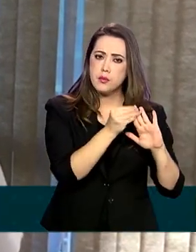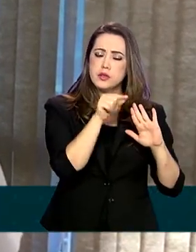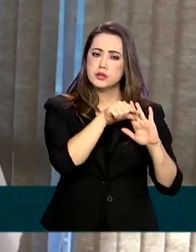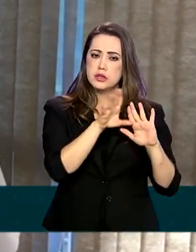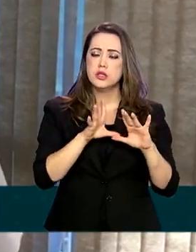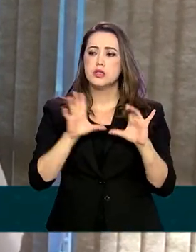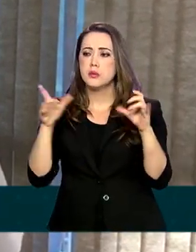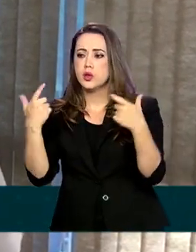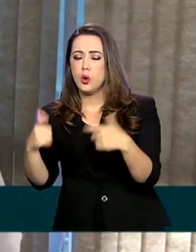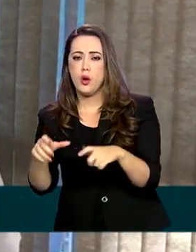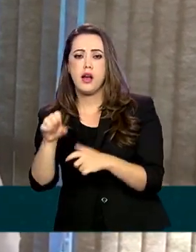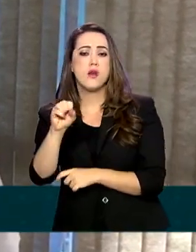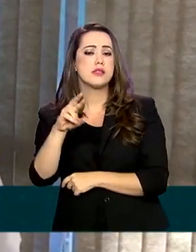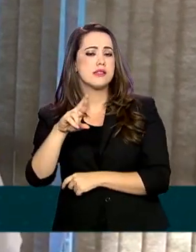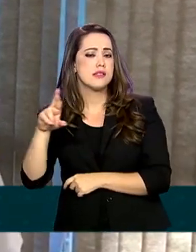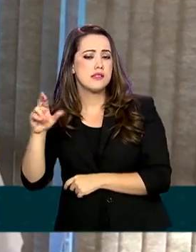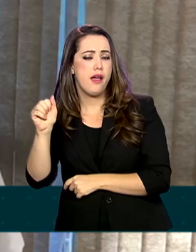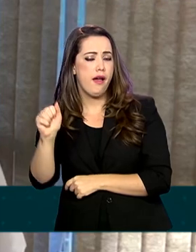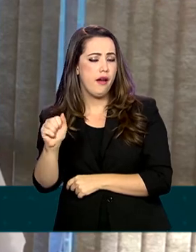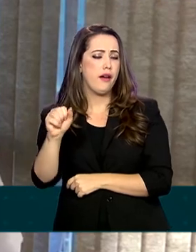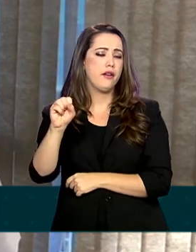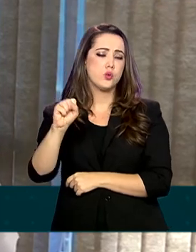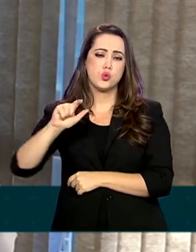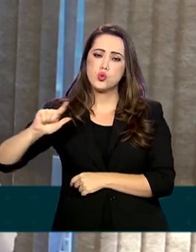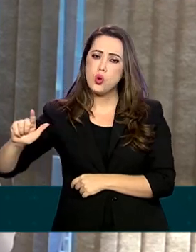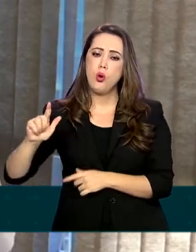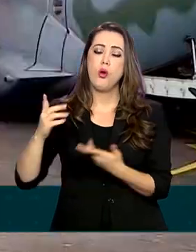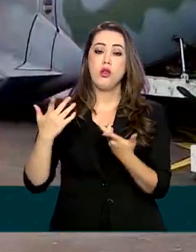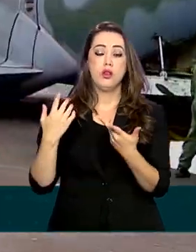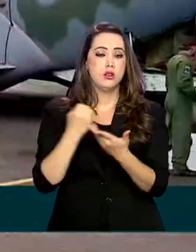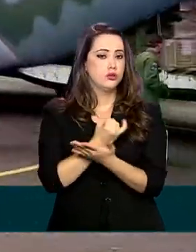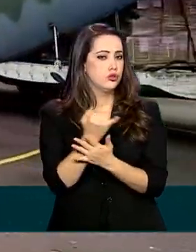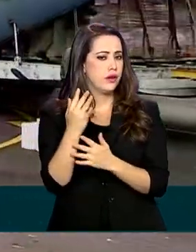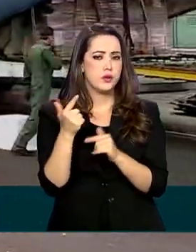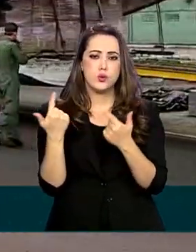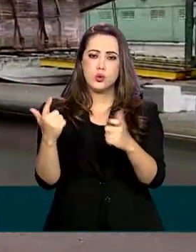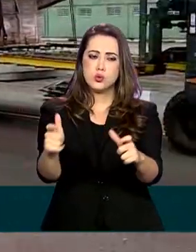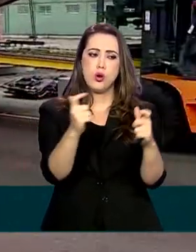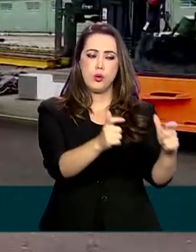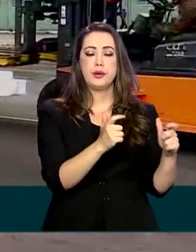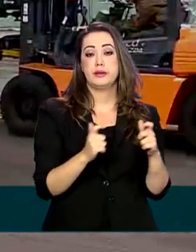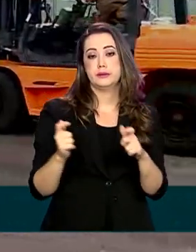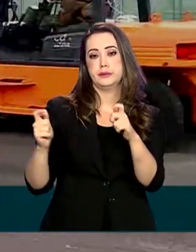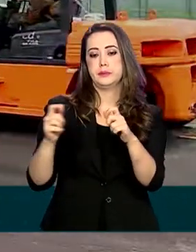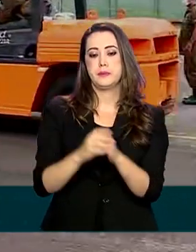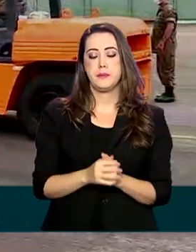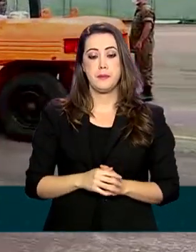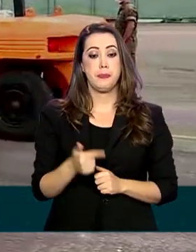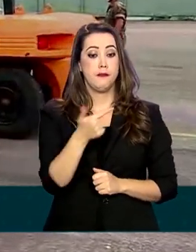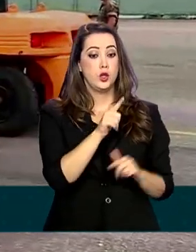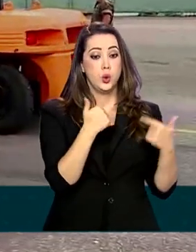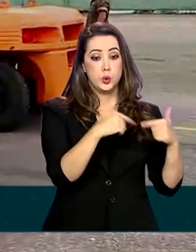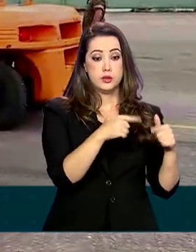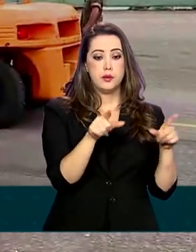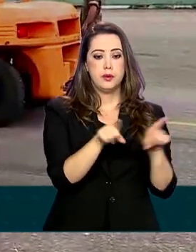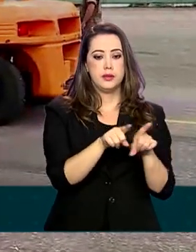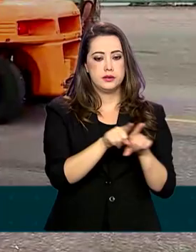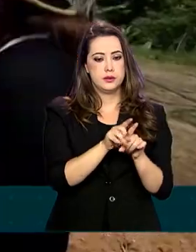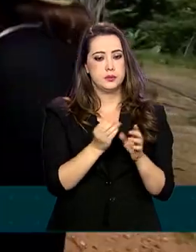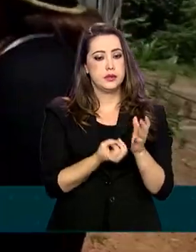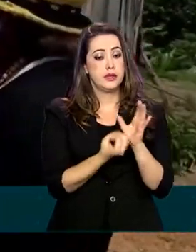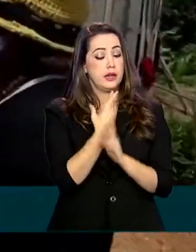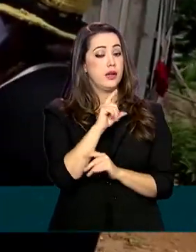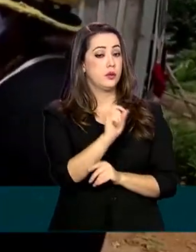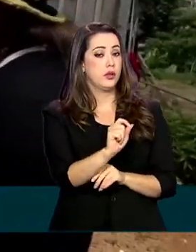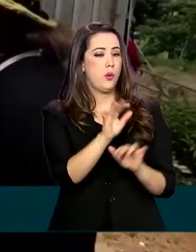Serra do Sol, a parte em Tirióis e outras estão para vir pela frente. Em outra frente de atuação, foi criado ainda um plano